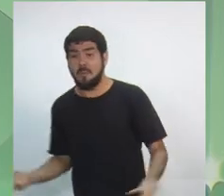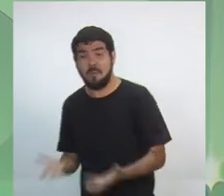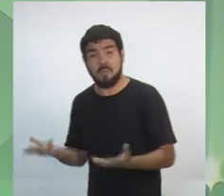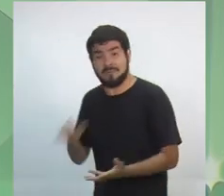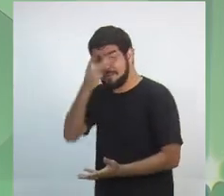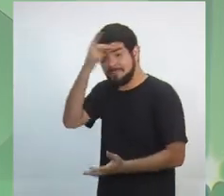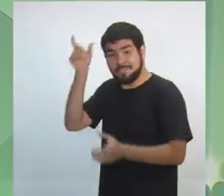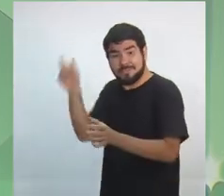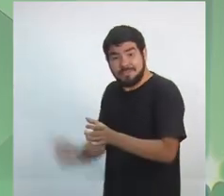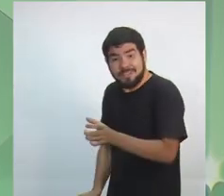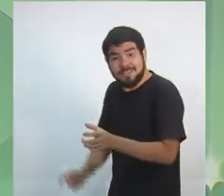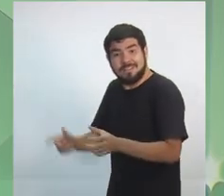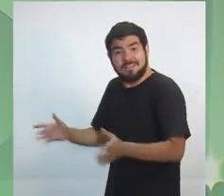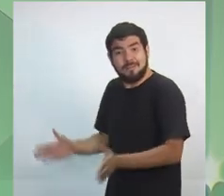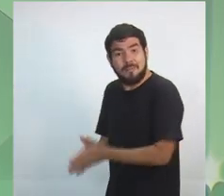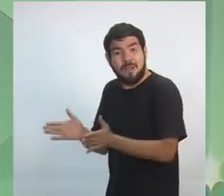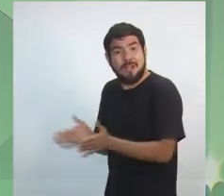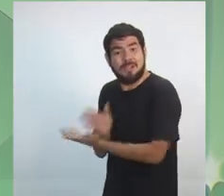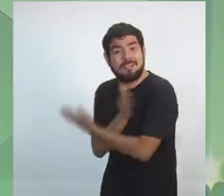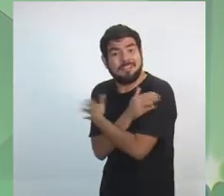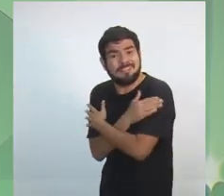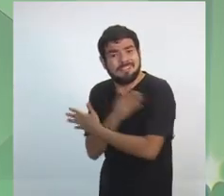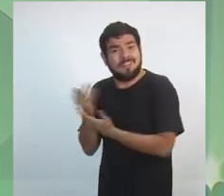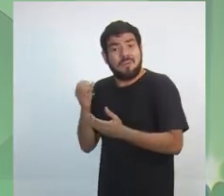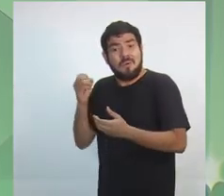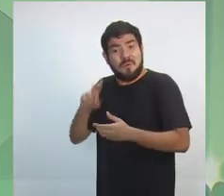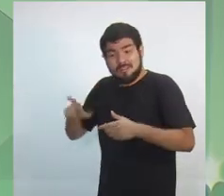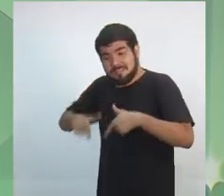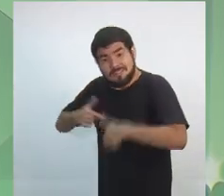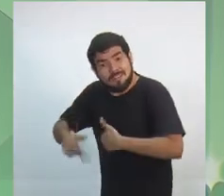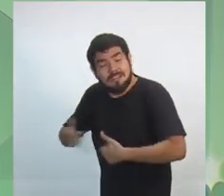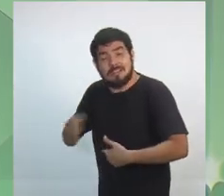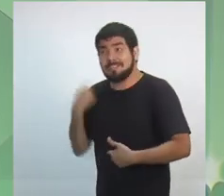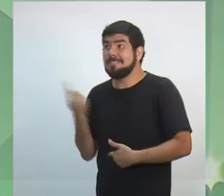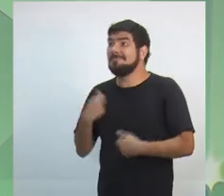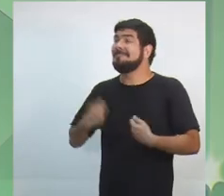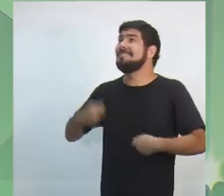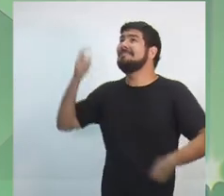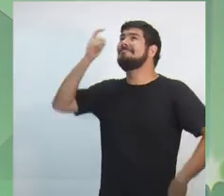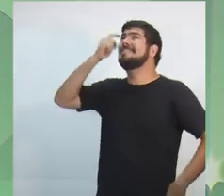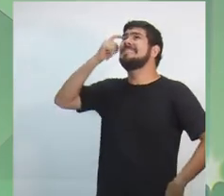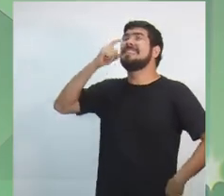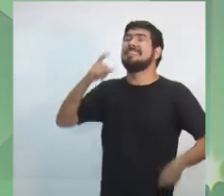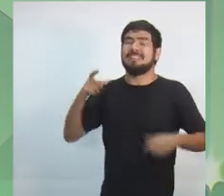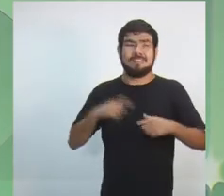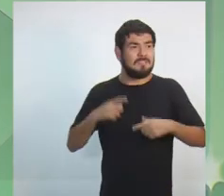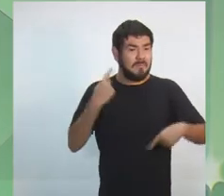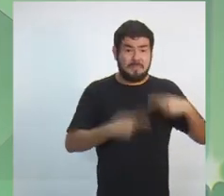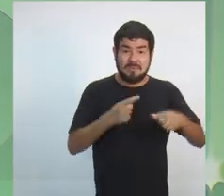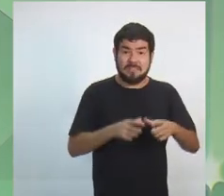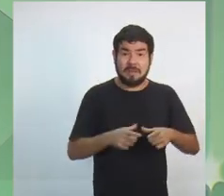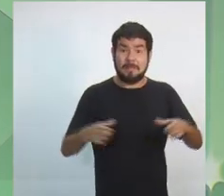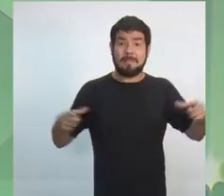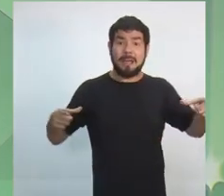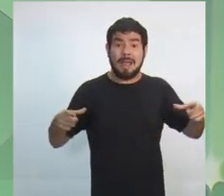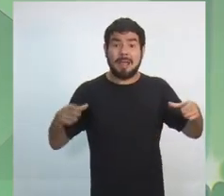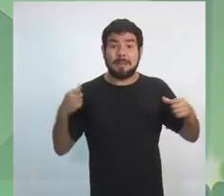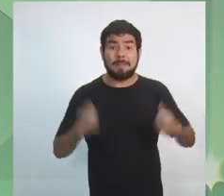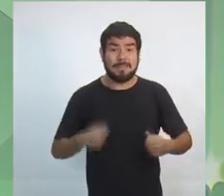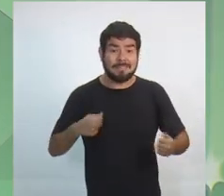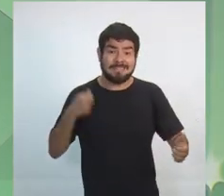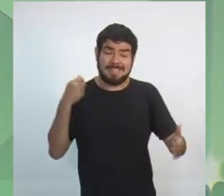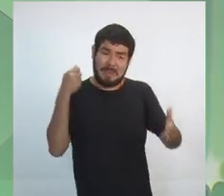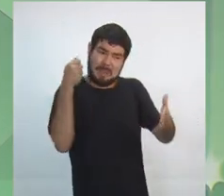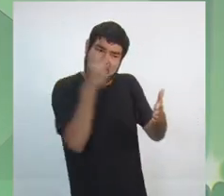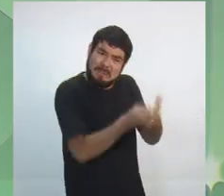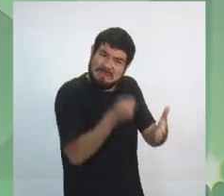mais pobre. Então, é preciso a gente pensar no desenvolvimento para o Estado dentro de uma política macro. E é por isso que eu digo, é preciso barrar